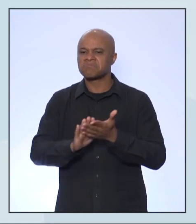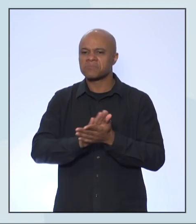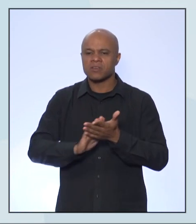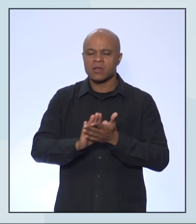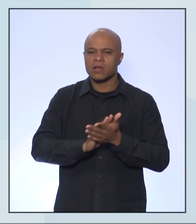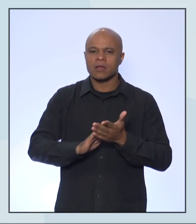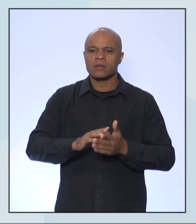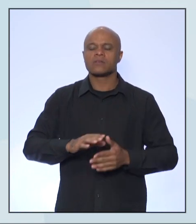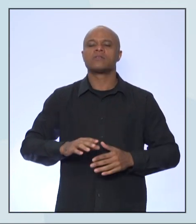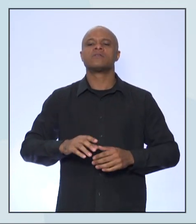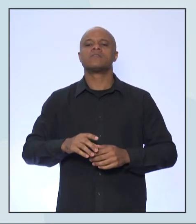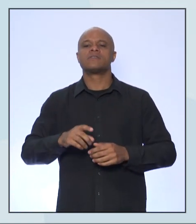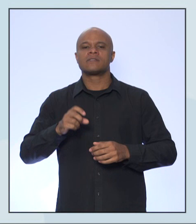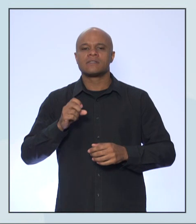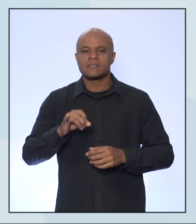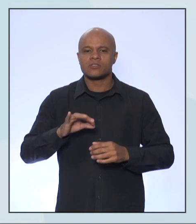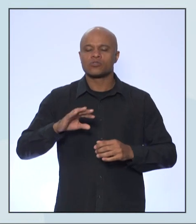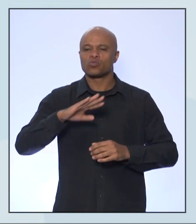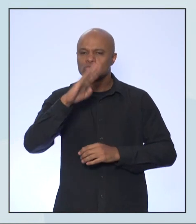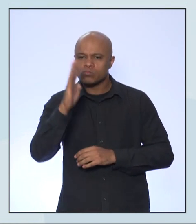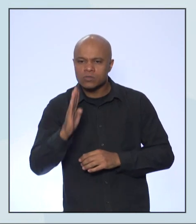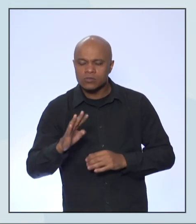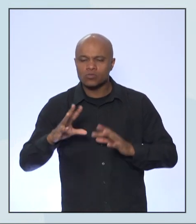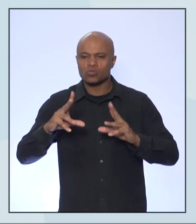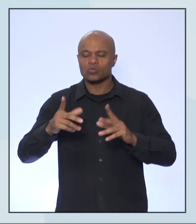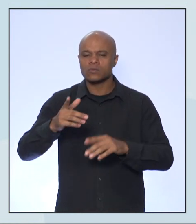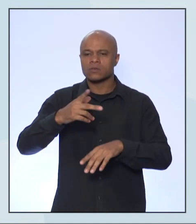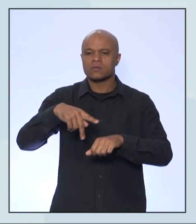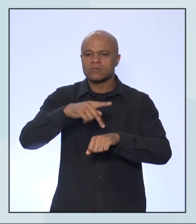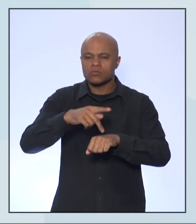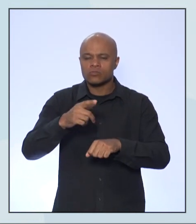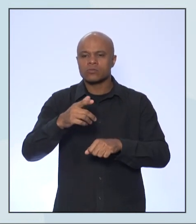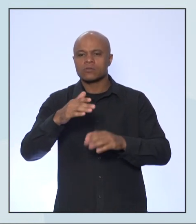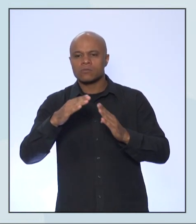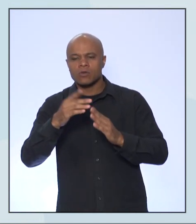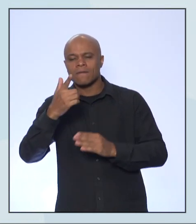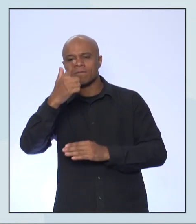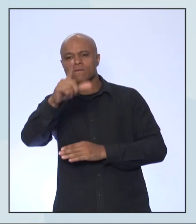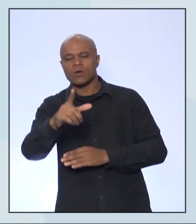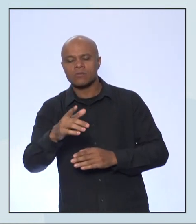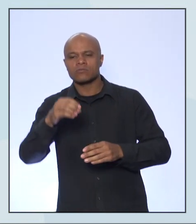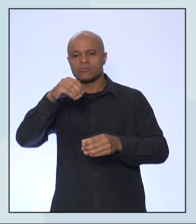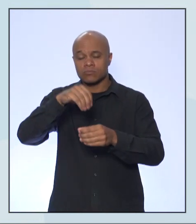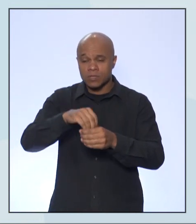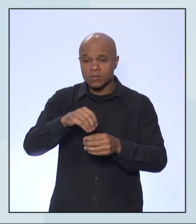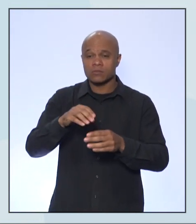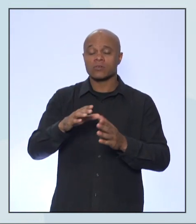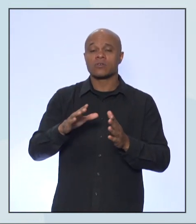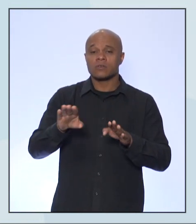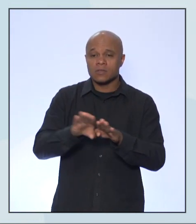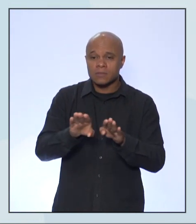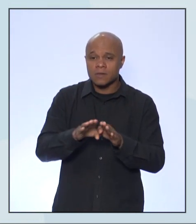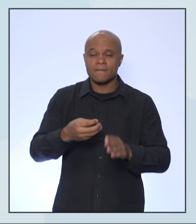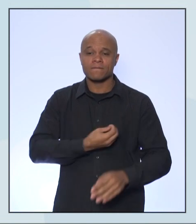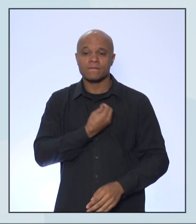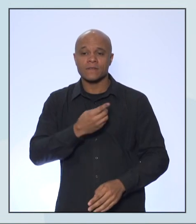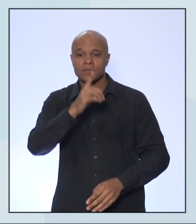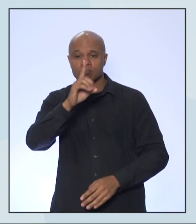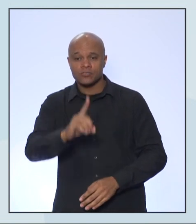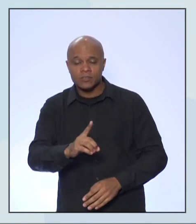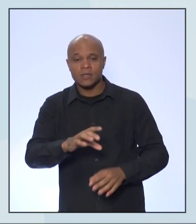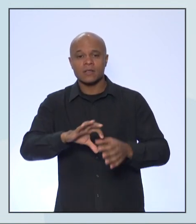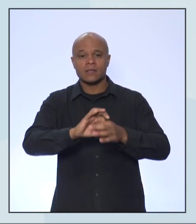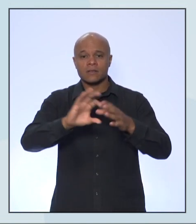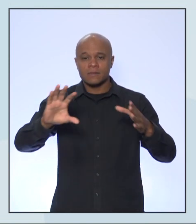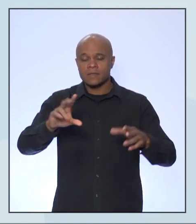natureza, garantindo-se aos brasileiros e aos estrangeiros residentes no país a inviolabilidade do direito à vida, à